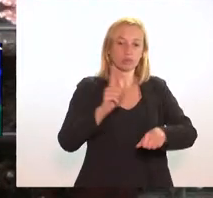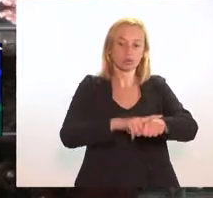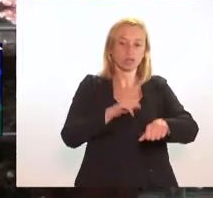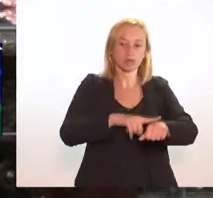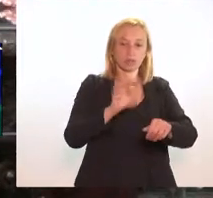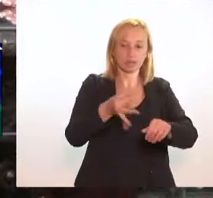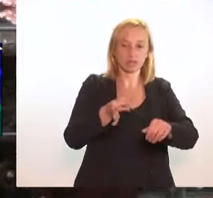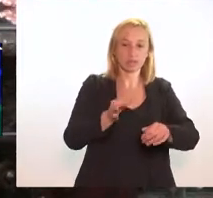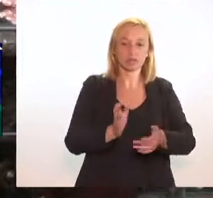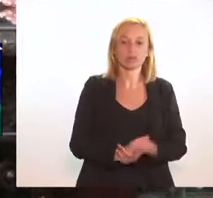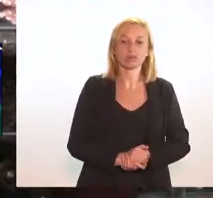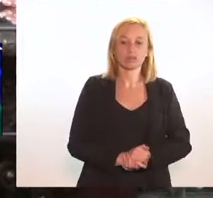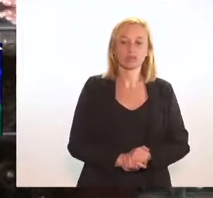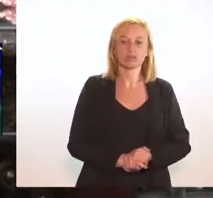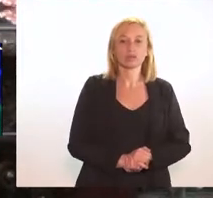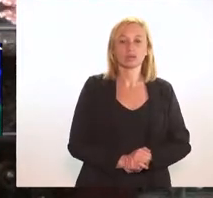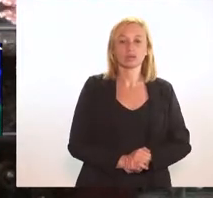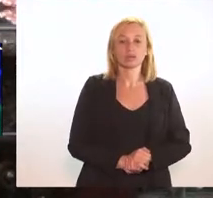já...